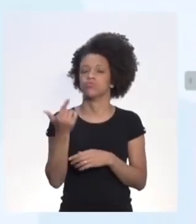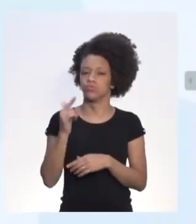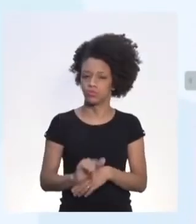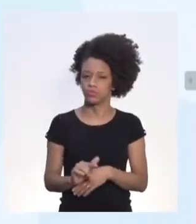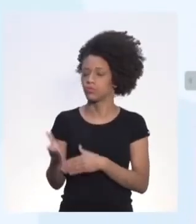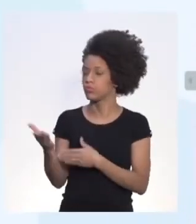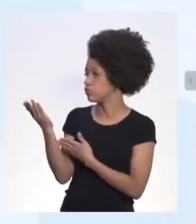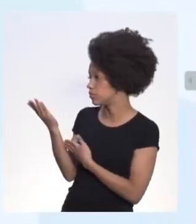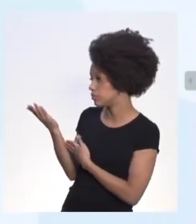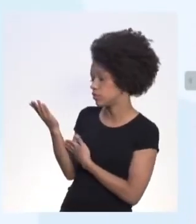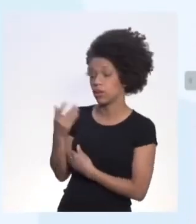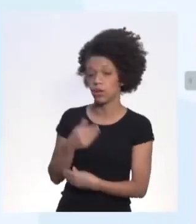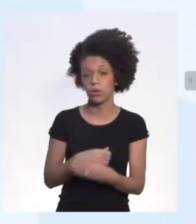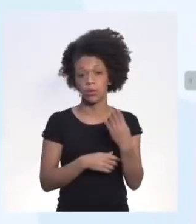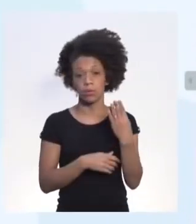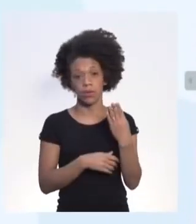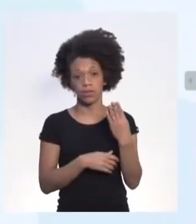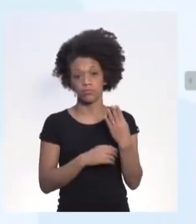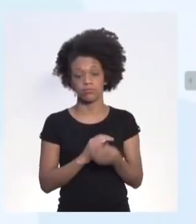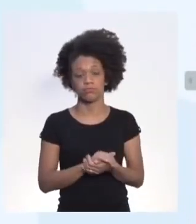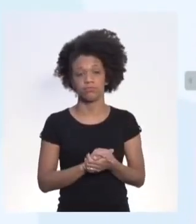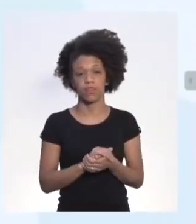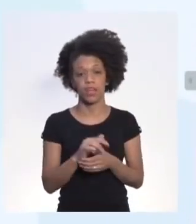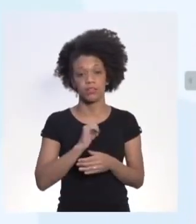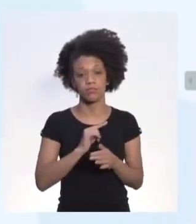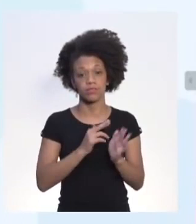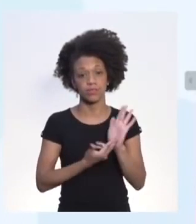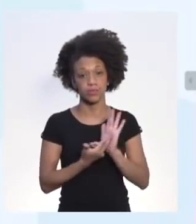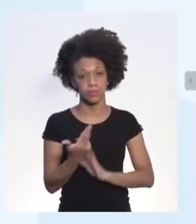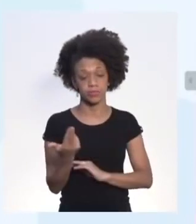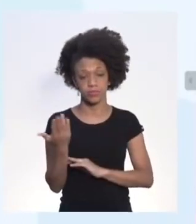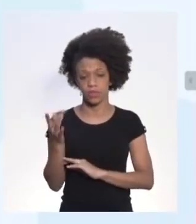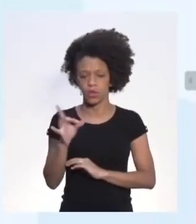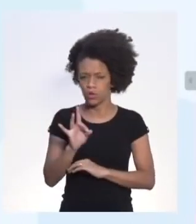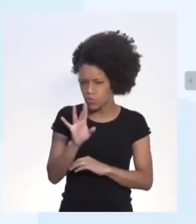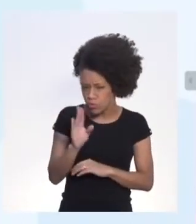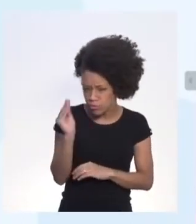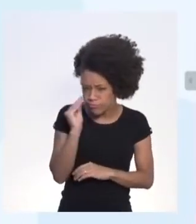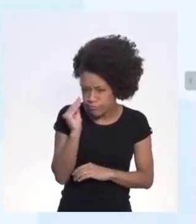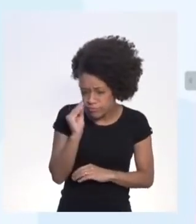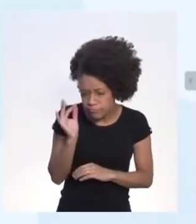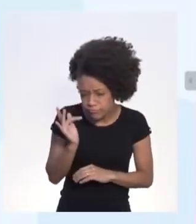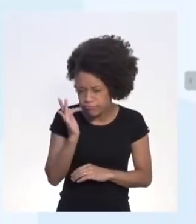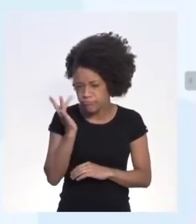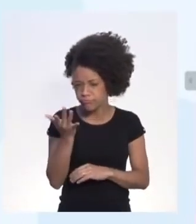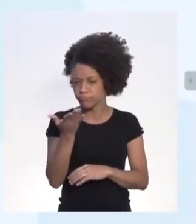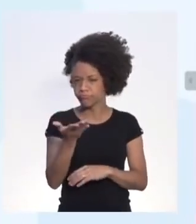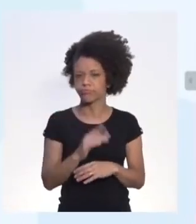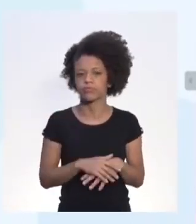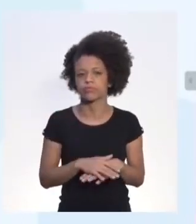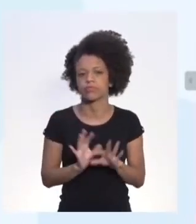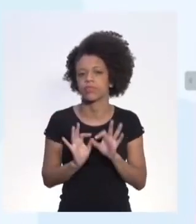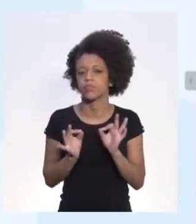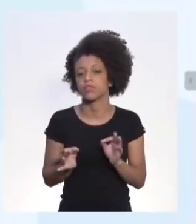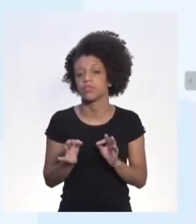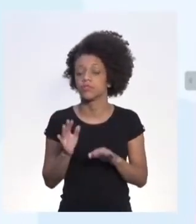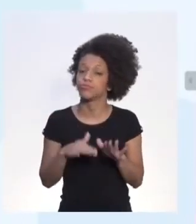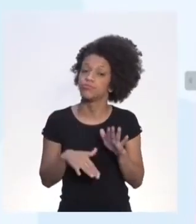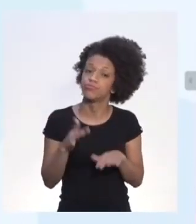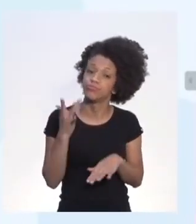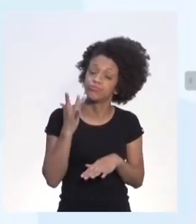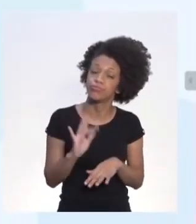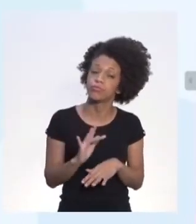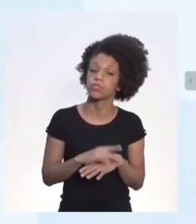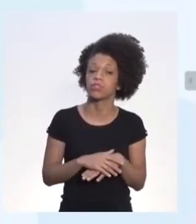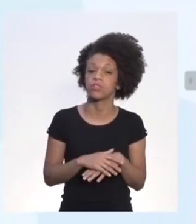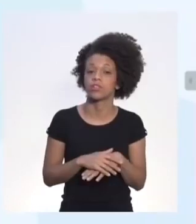ó, 4. Eu tenho uma representação aqui, ó, só para tentar facilitar, acho que talvez não dê para ver, eu